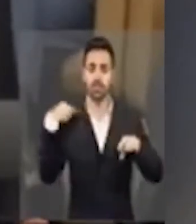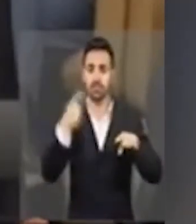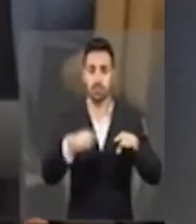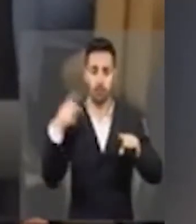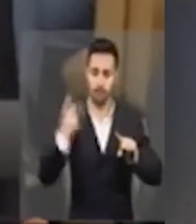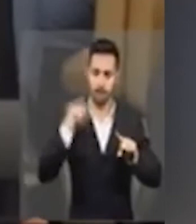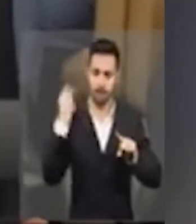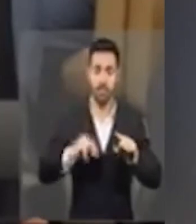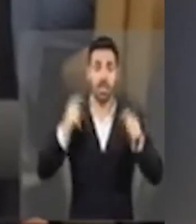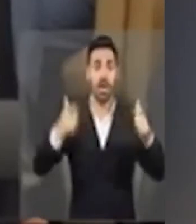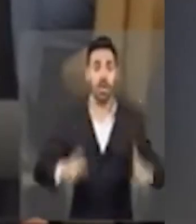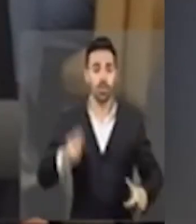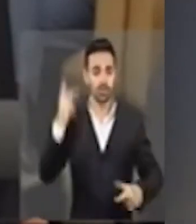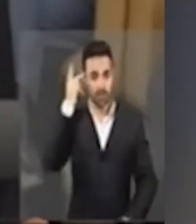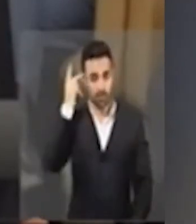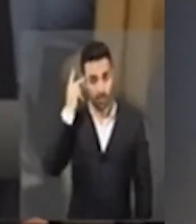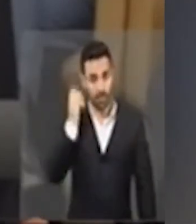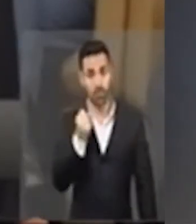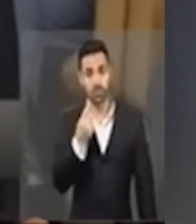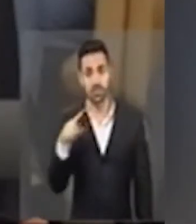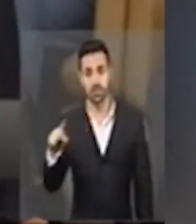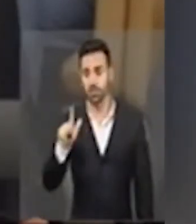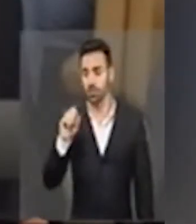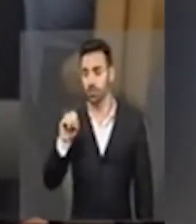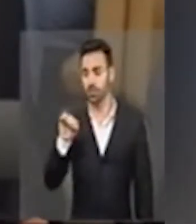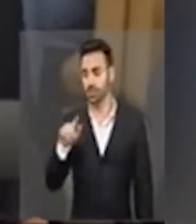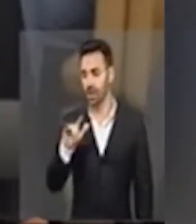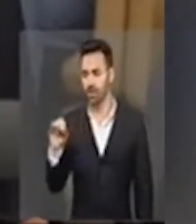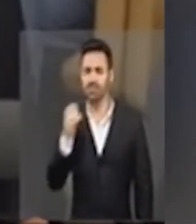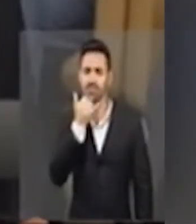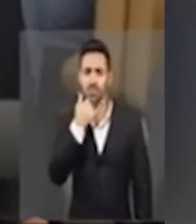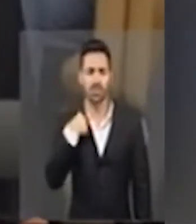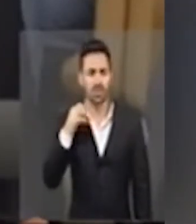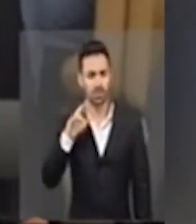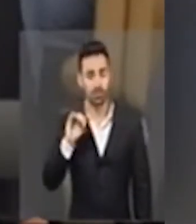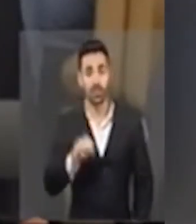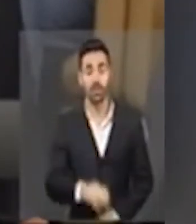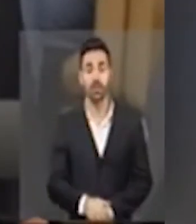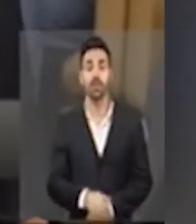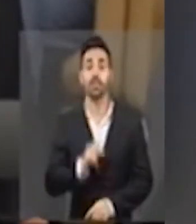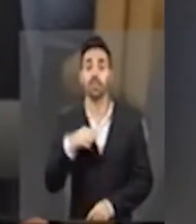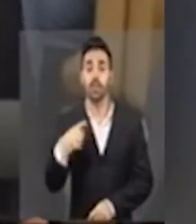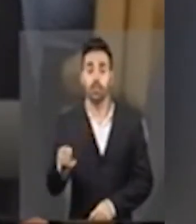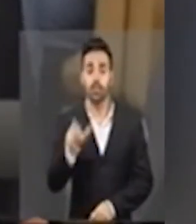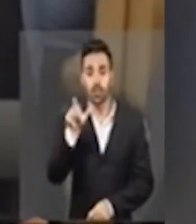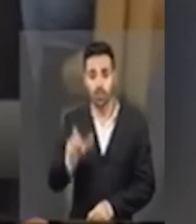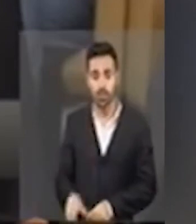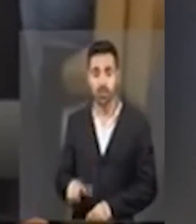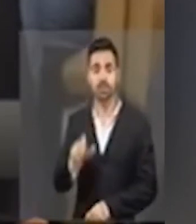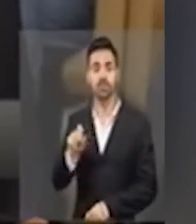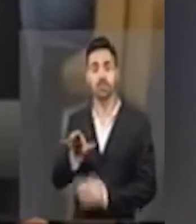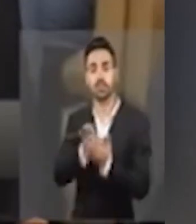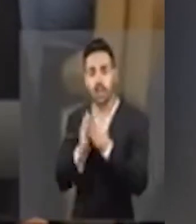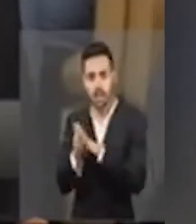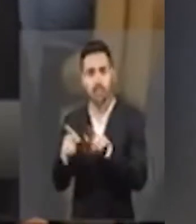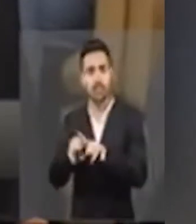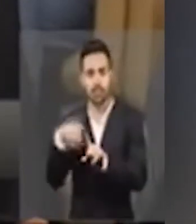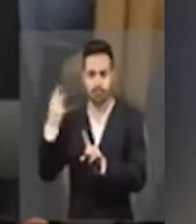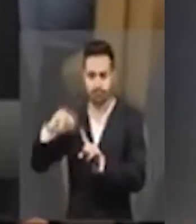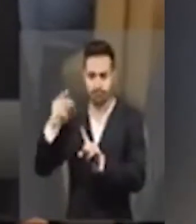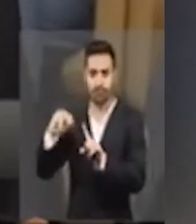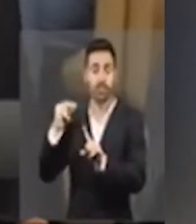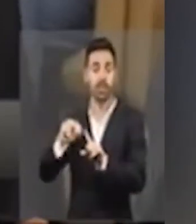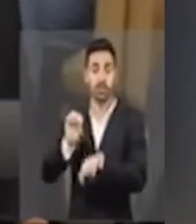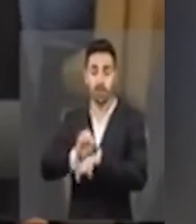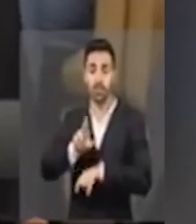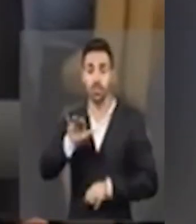transforma que são gonçalo o menino carlinhos um homem trans que foi espancado até a morte também são gonçalo no rio de